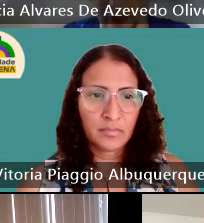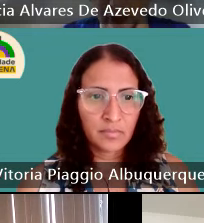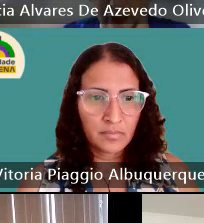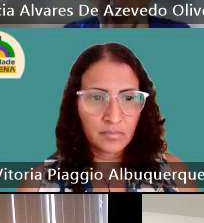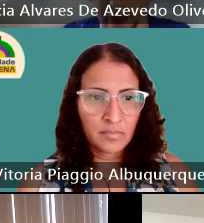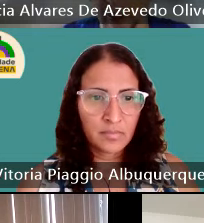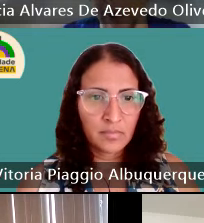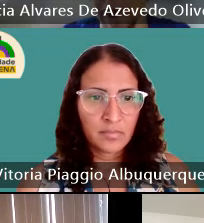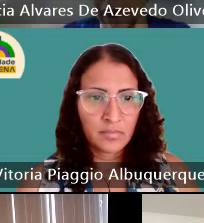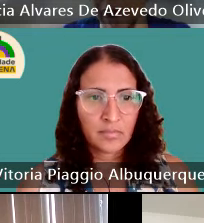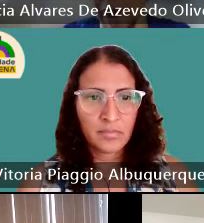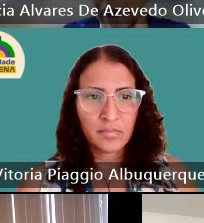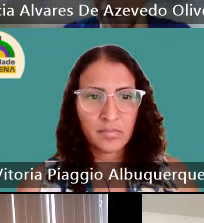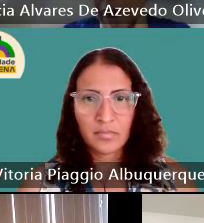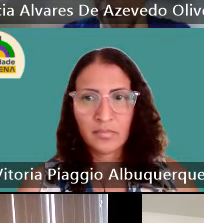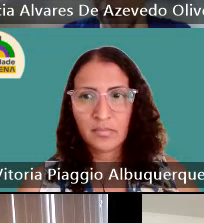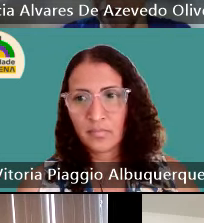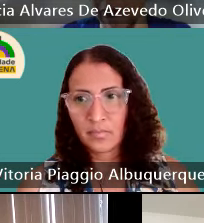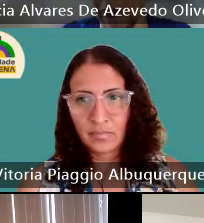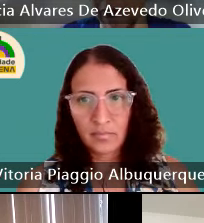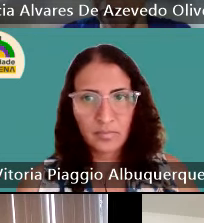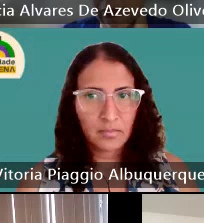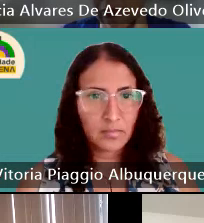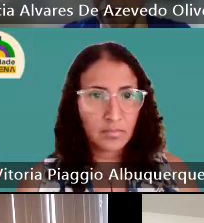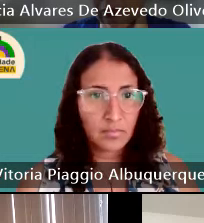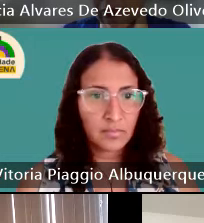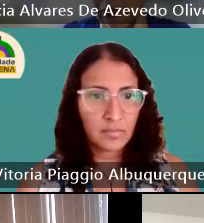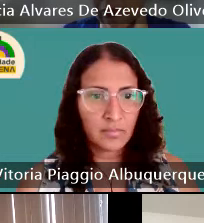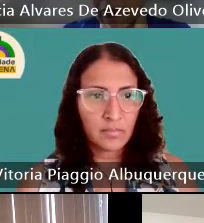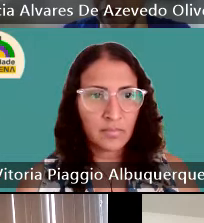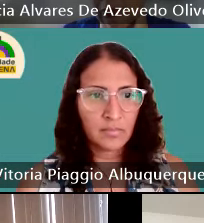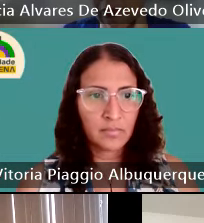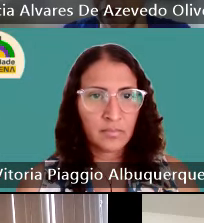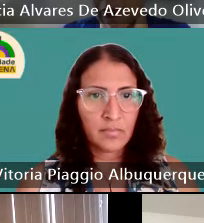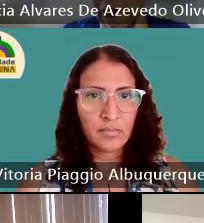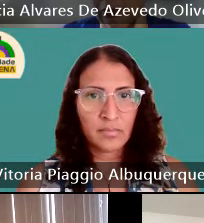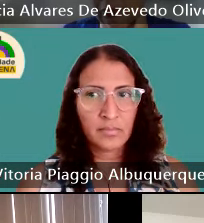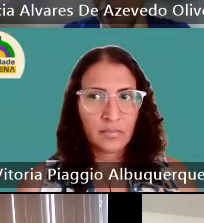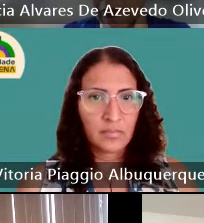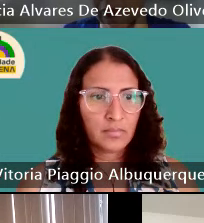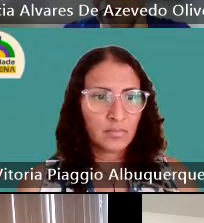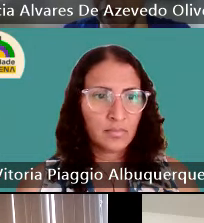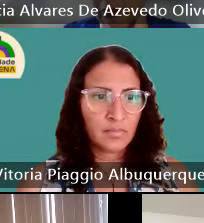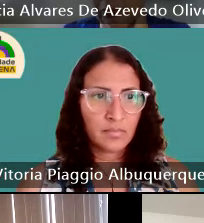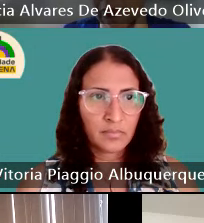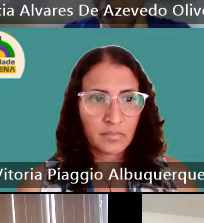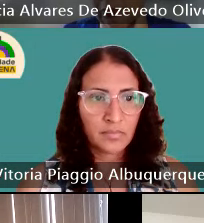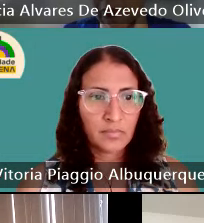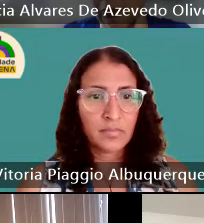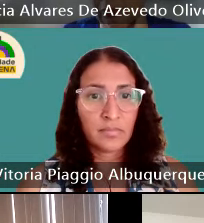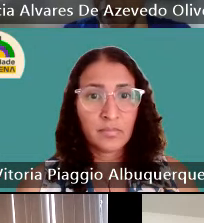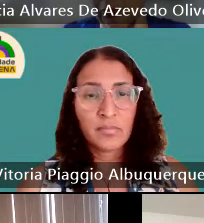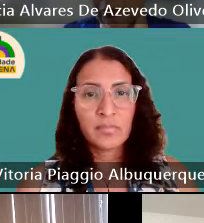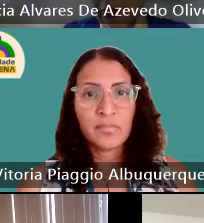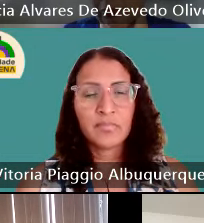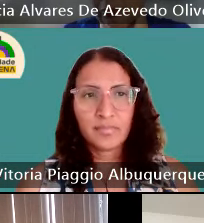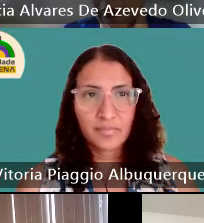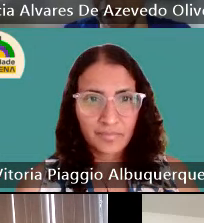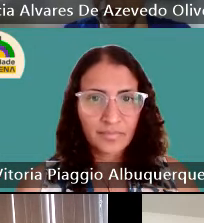é vai promover integridade eh eh ela permite ali a fiscalização e também esse essa